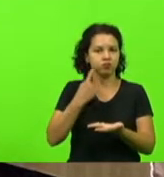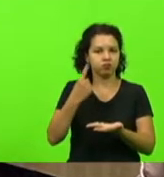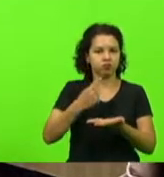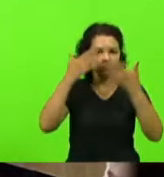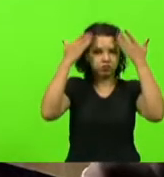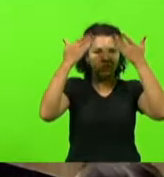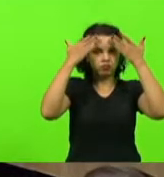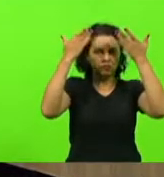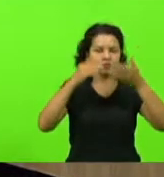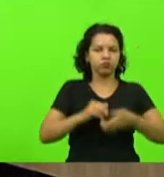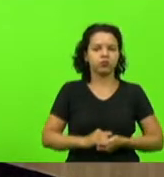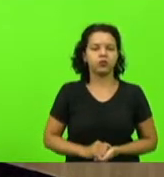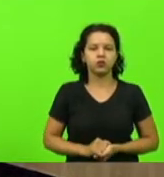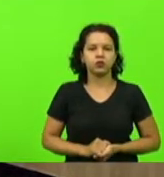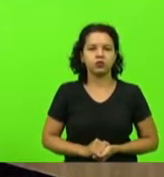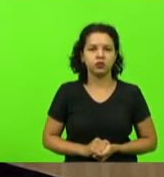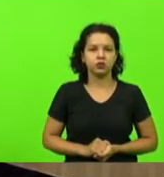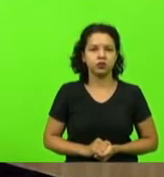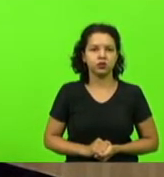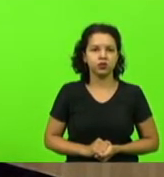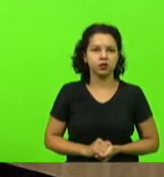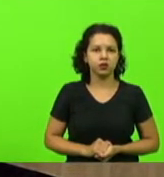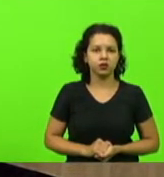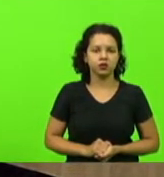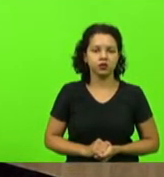Schaefer. Presidente,